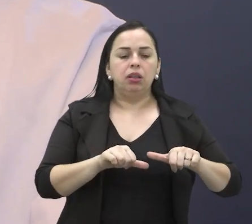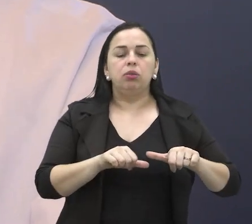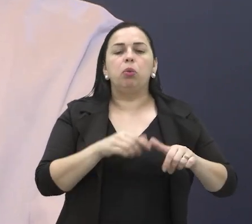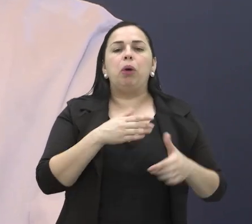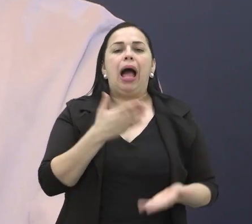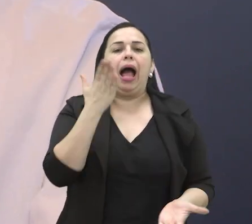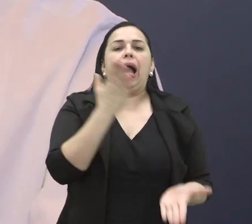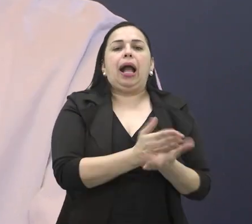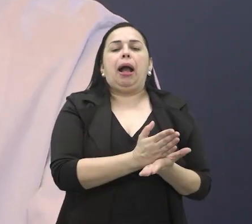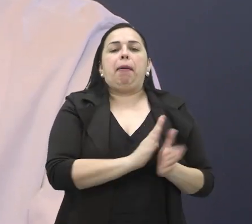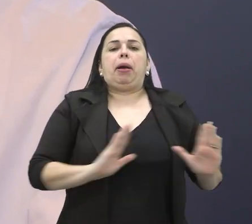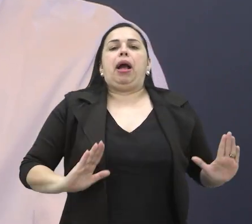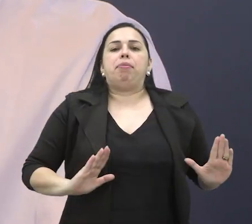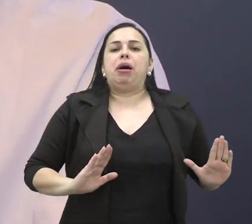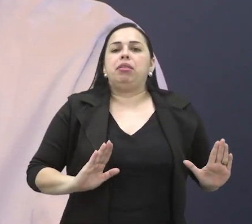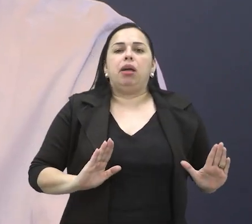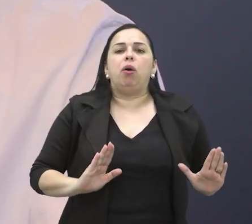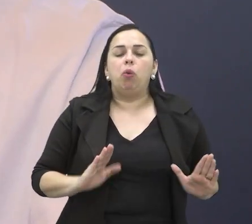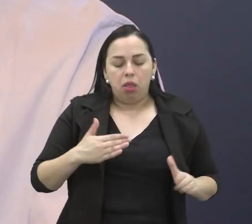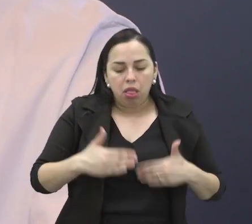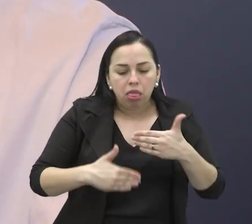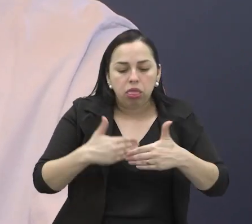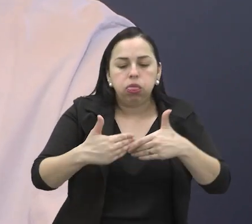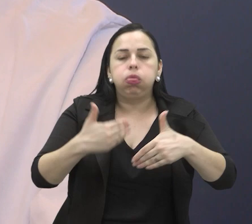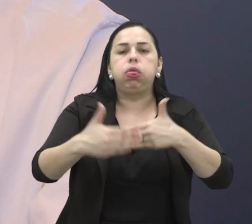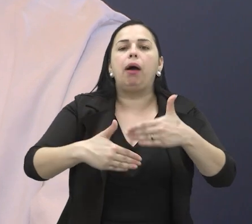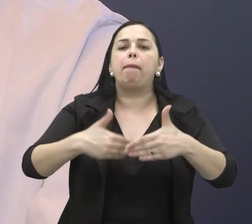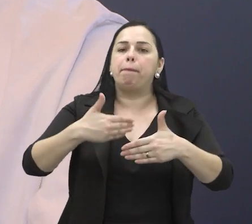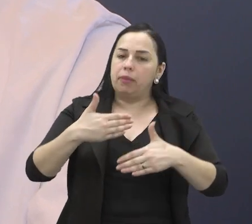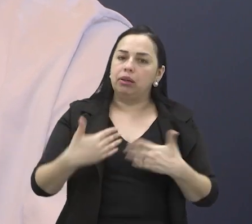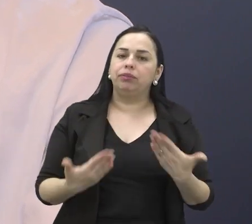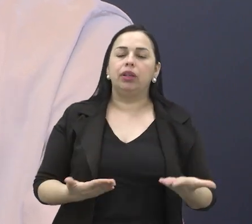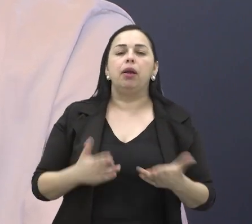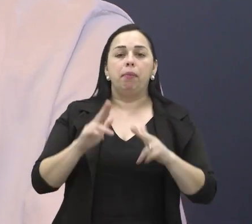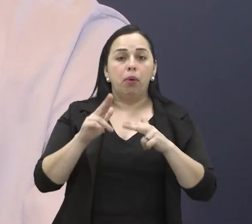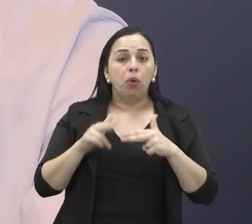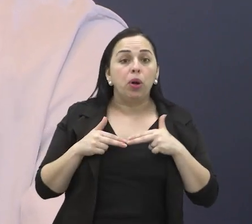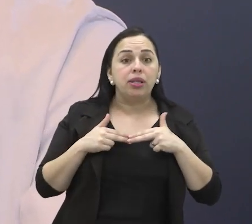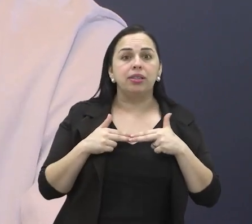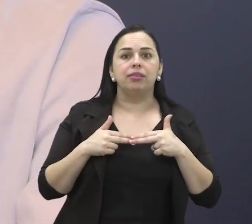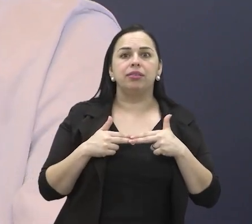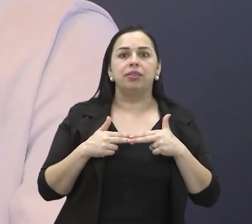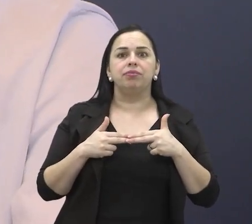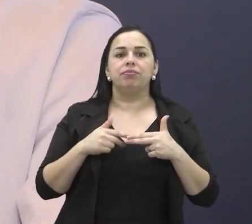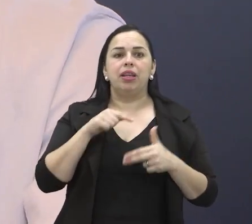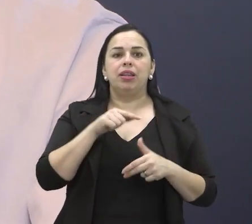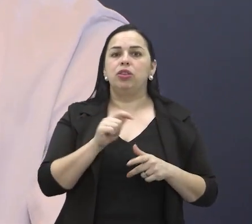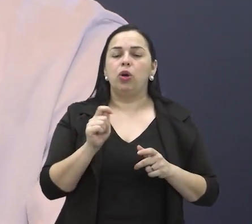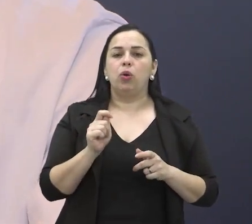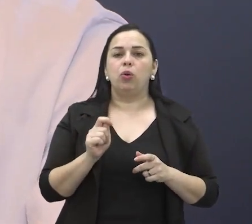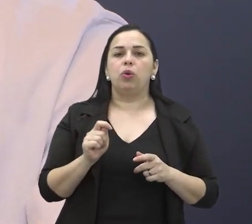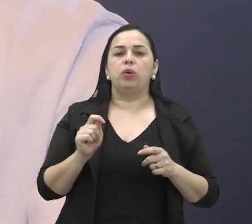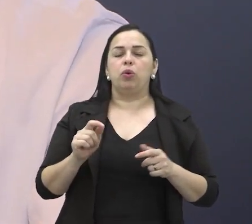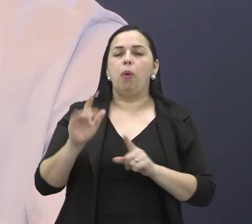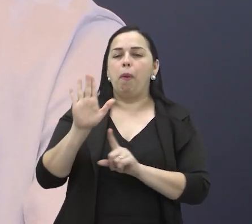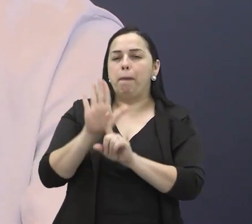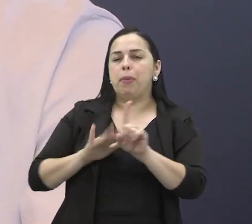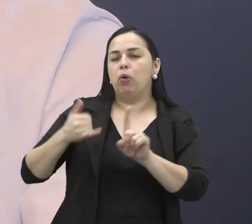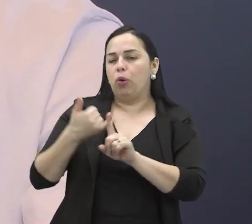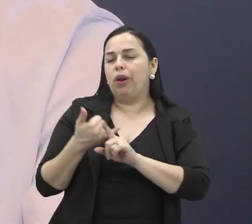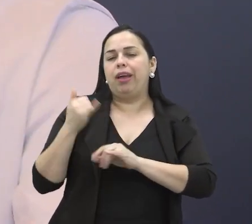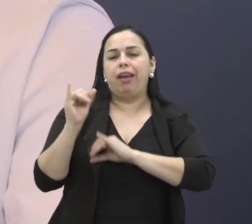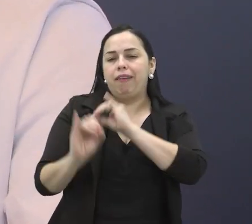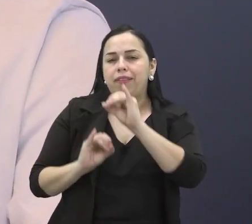acaba na hora. Por mais que se resolva, não acaba na hora. Então, assim, acho que o fator incontrolável do